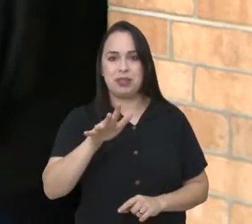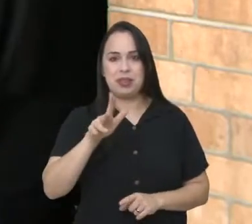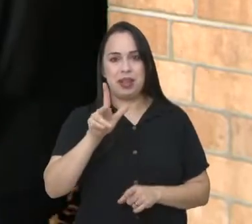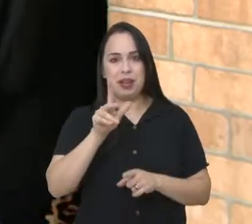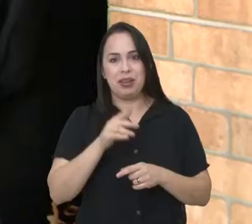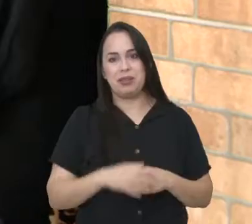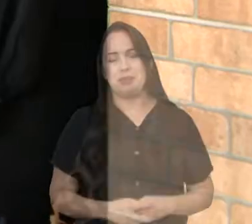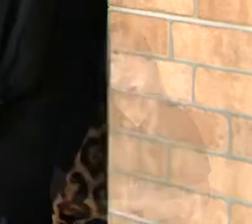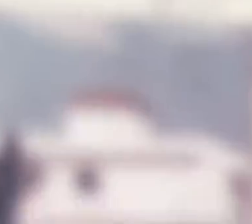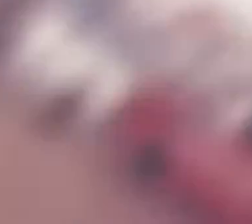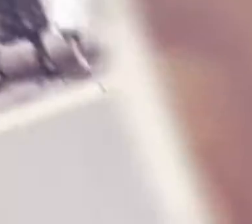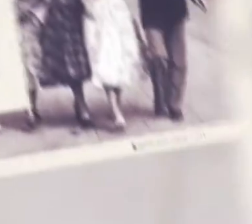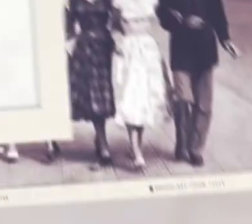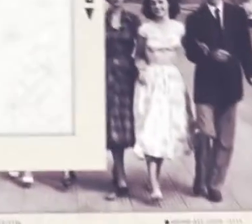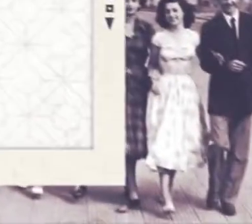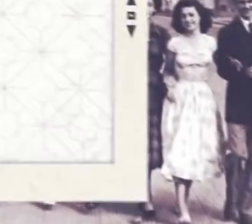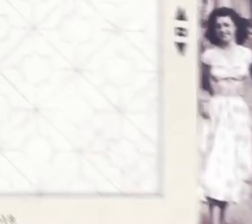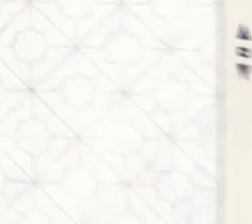com a gente.